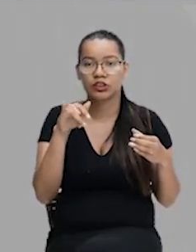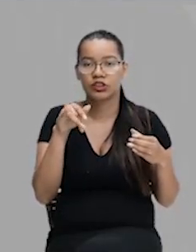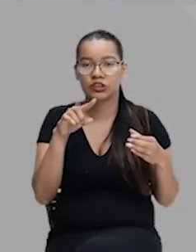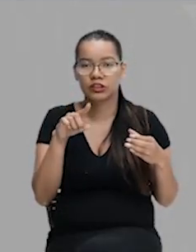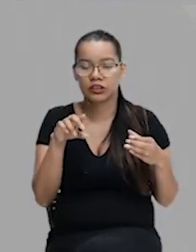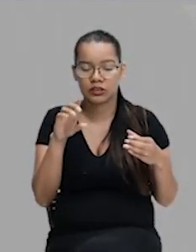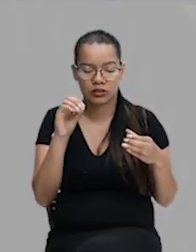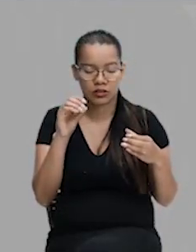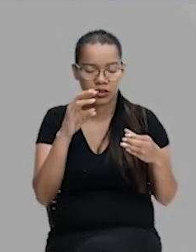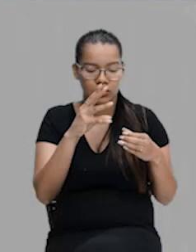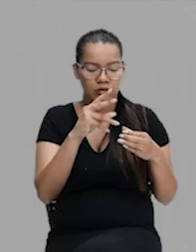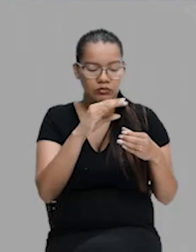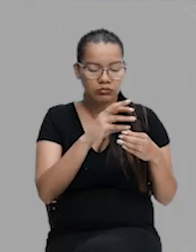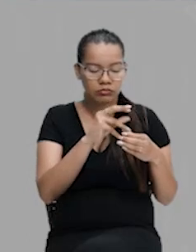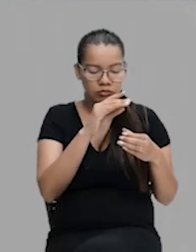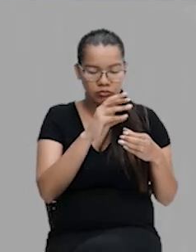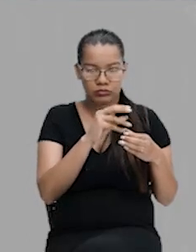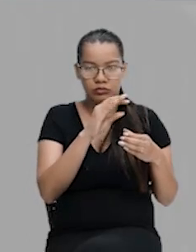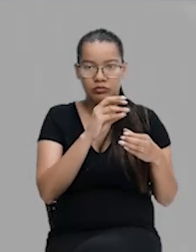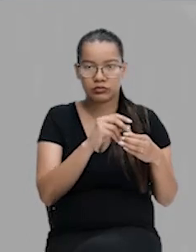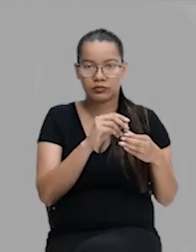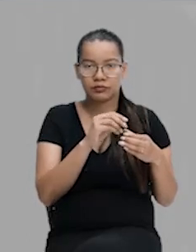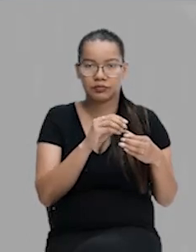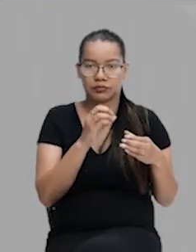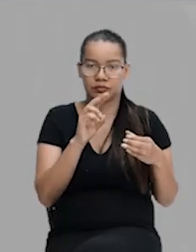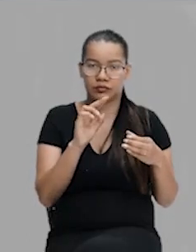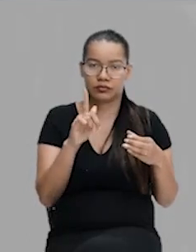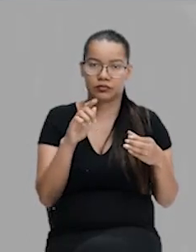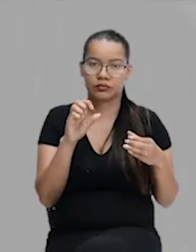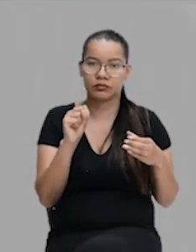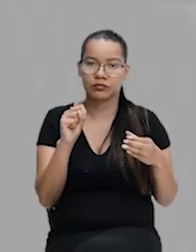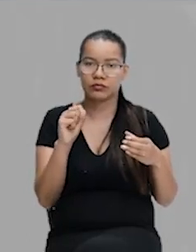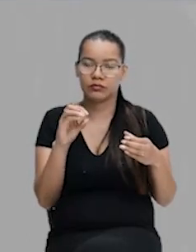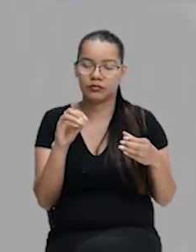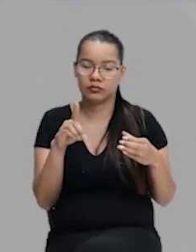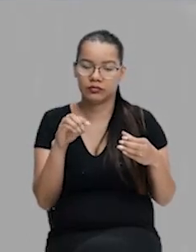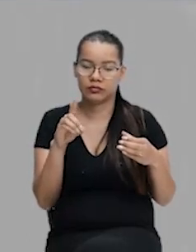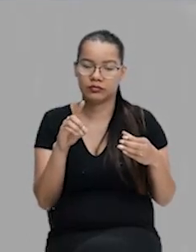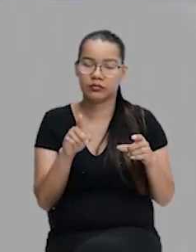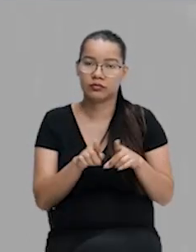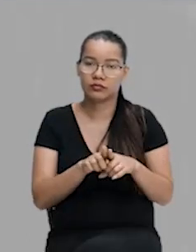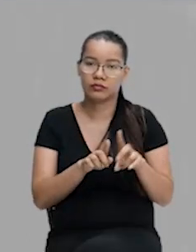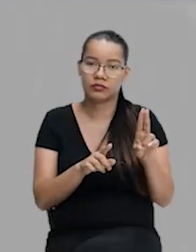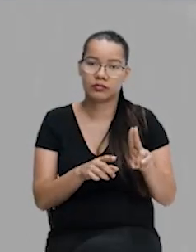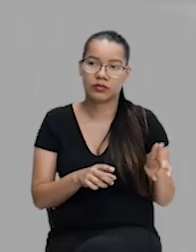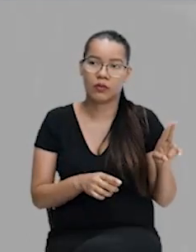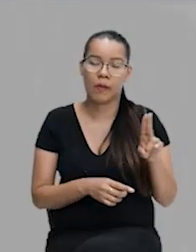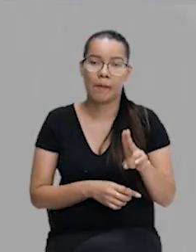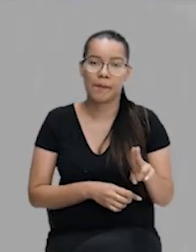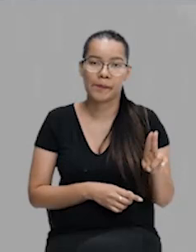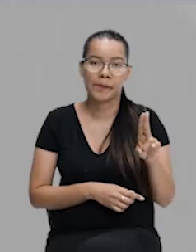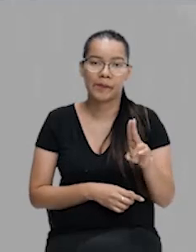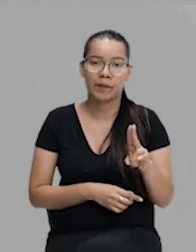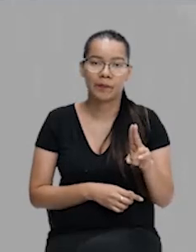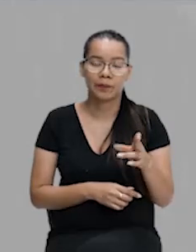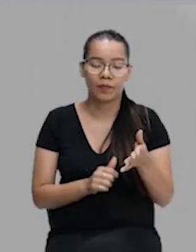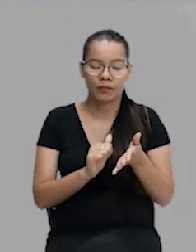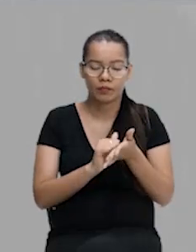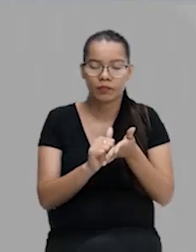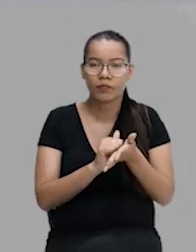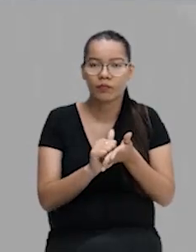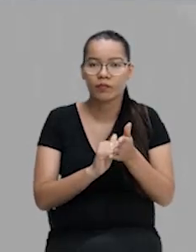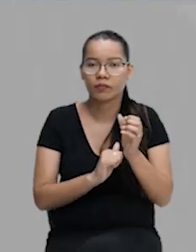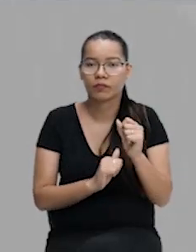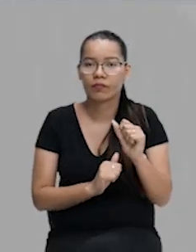Gesso, trituradinho, né, na forma de pó. E aí você coloca o sabão. Você vai perceber que não há formação